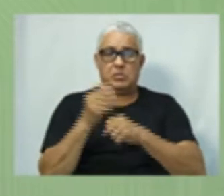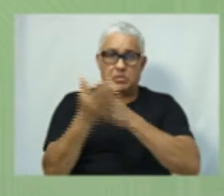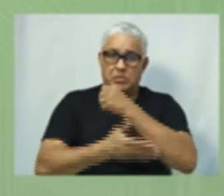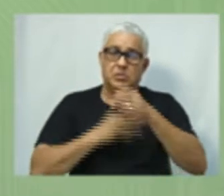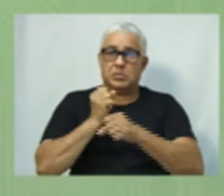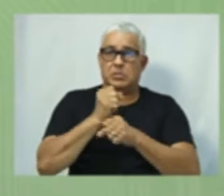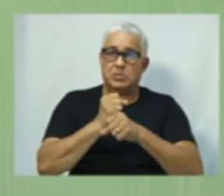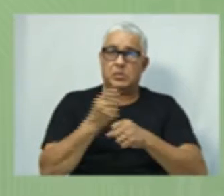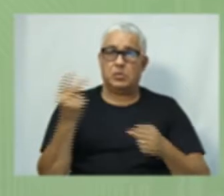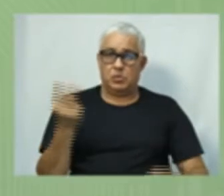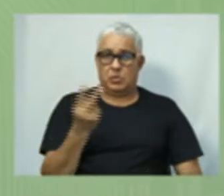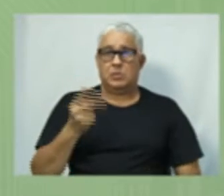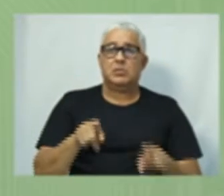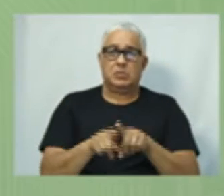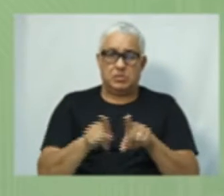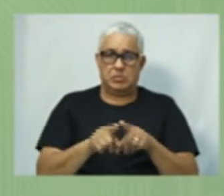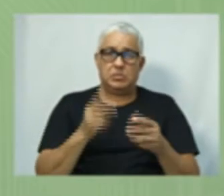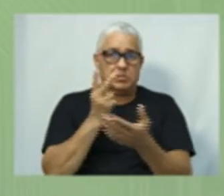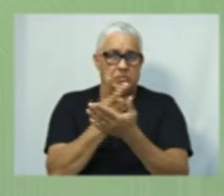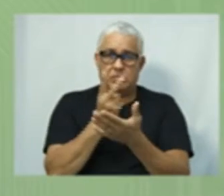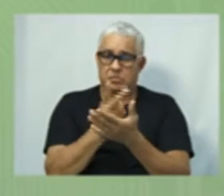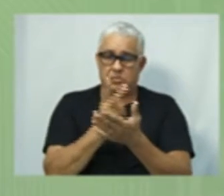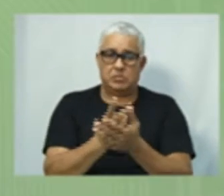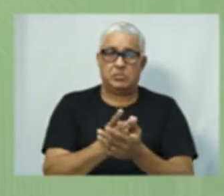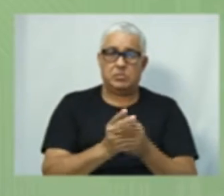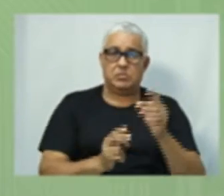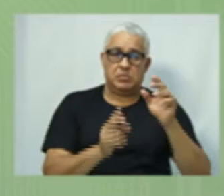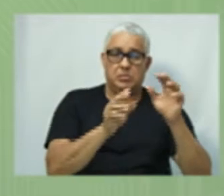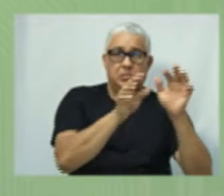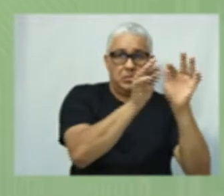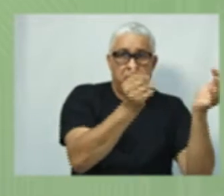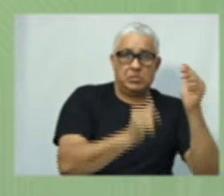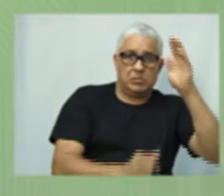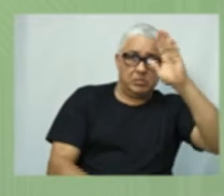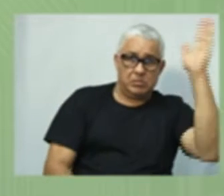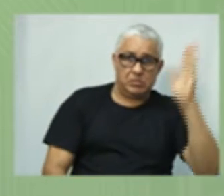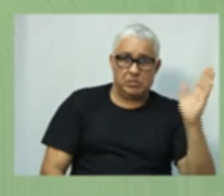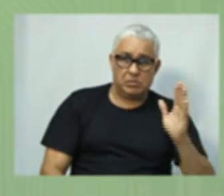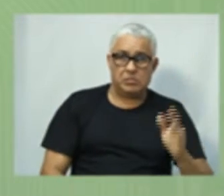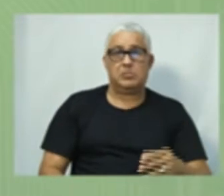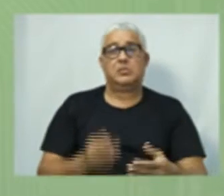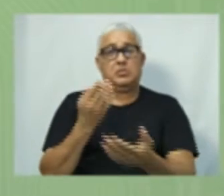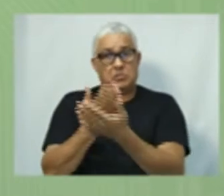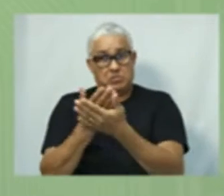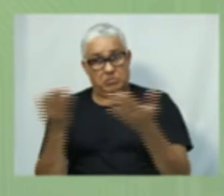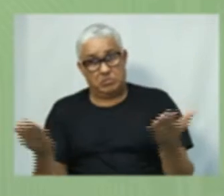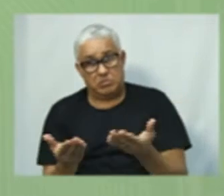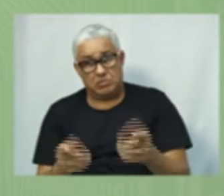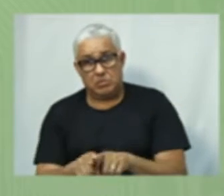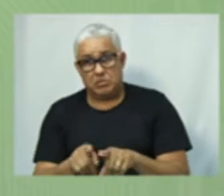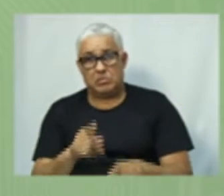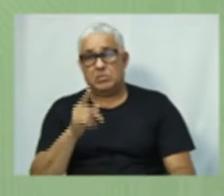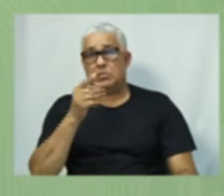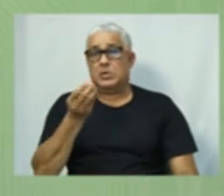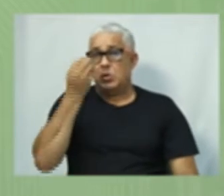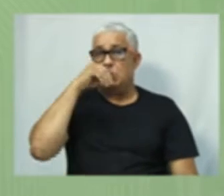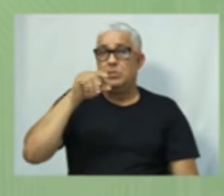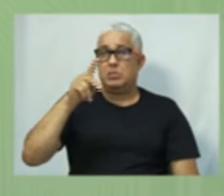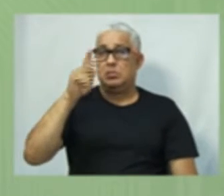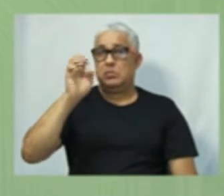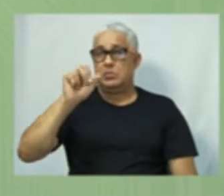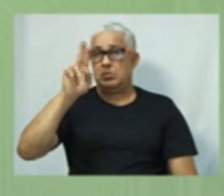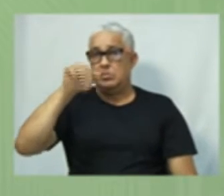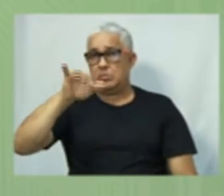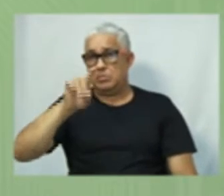aula passada foi feita a mesma base de cálculo para o Simples Nacional e nessa aula a mesma base de cálculo para o lucro presumido. E